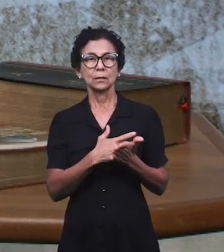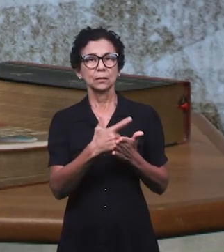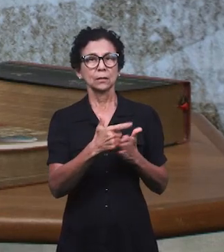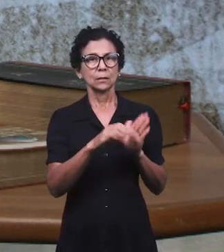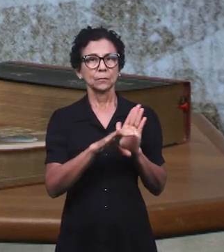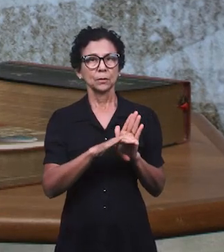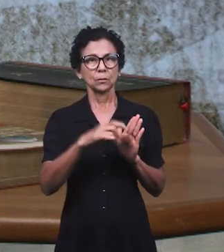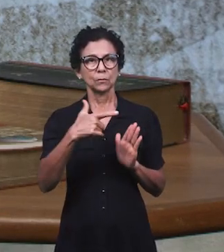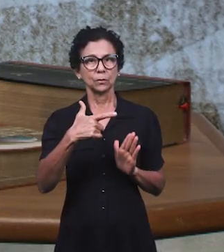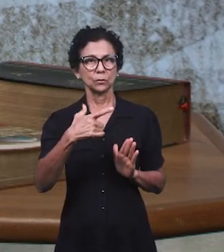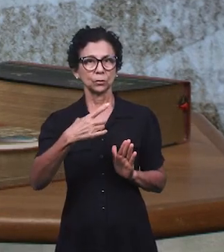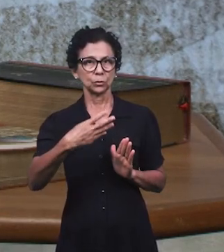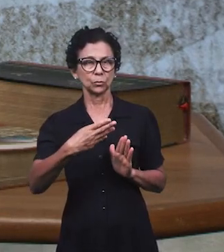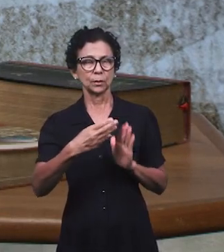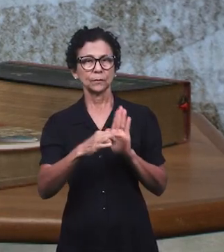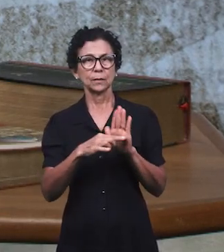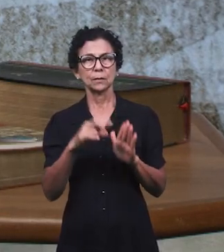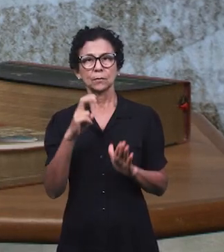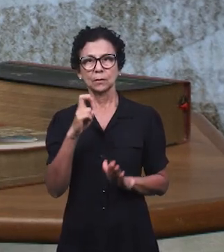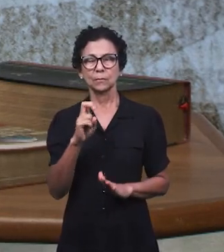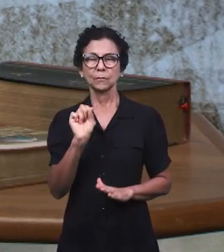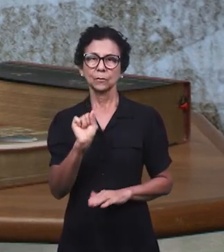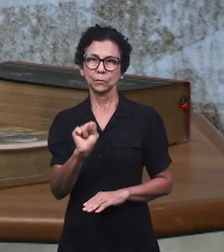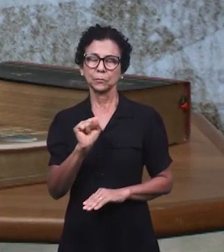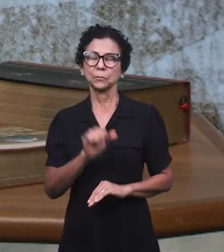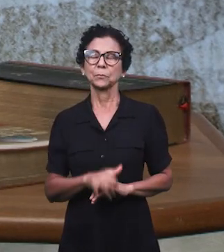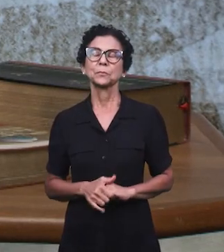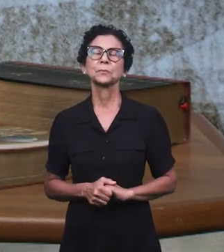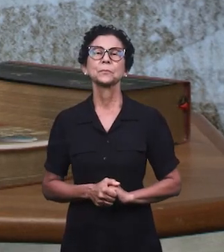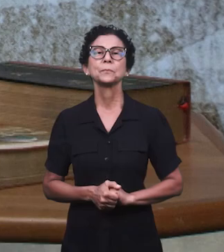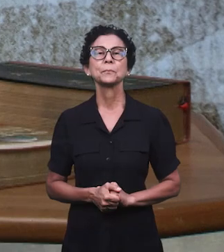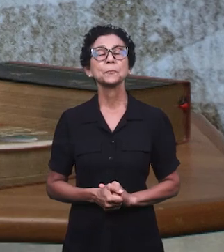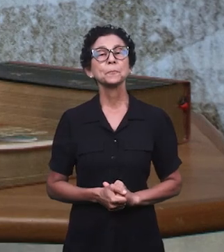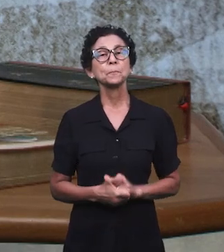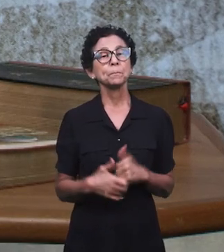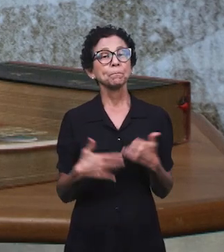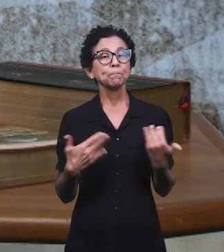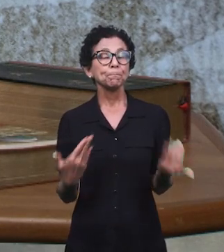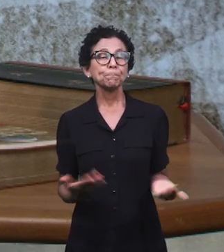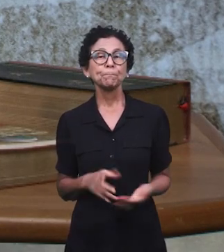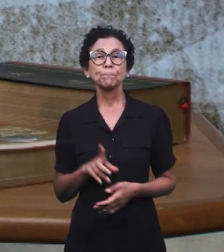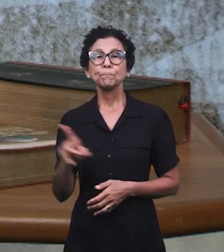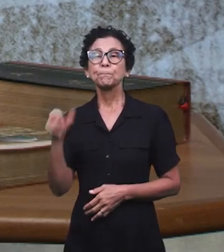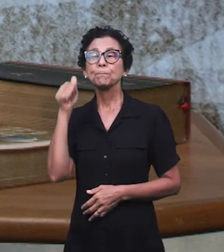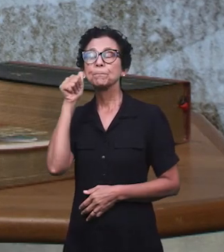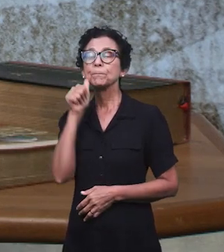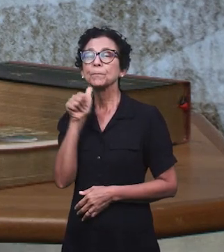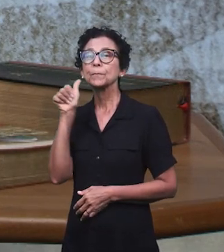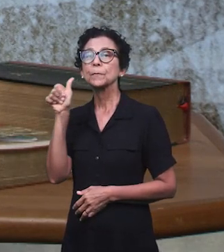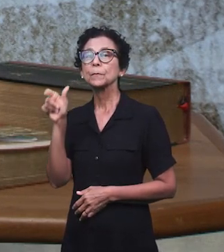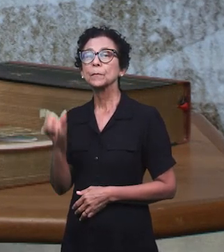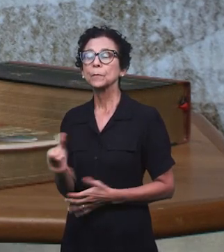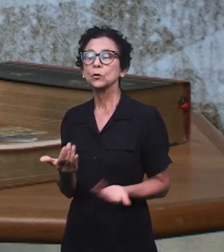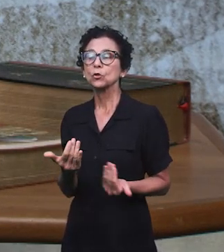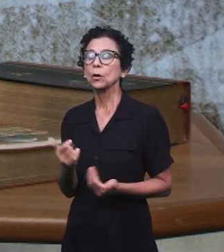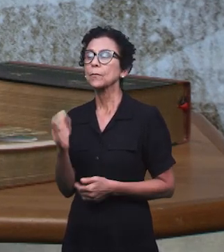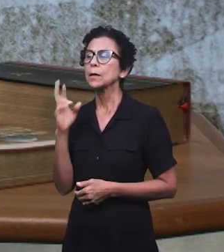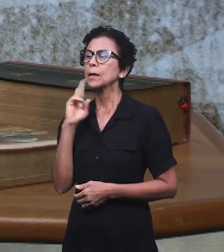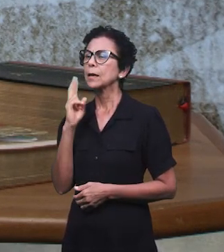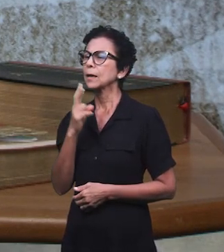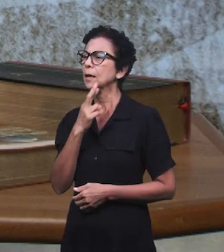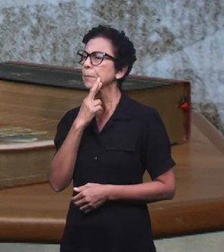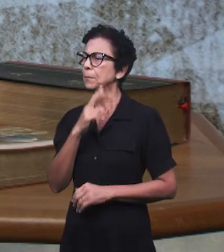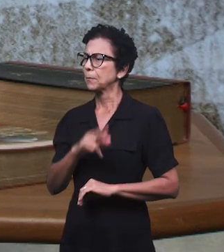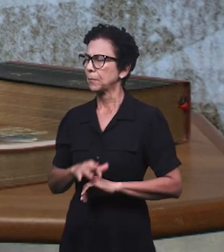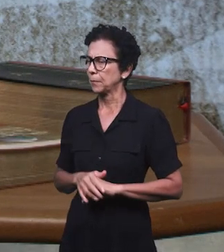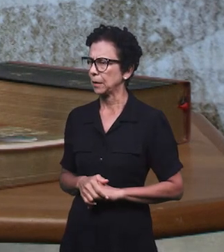24, versículo 58. E chamaram a Rebeca e disseram-lhe, irás